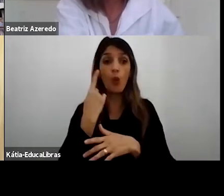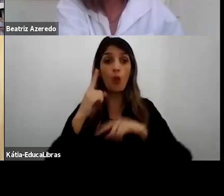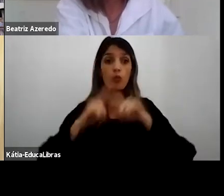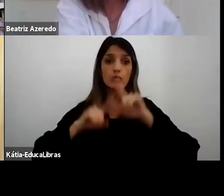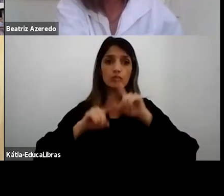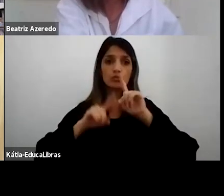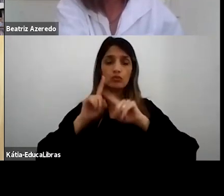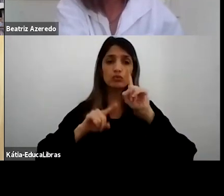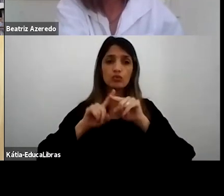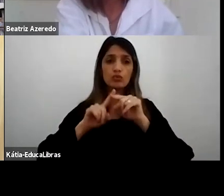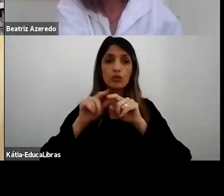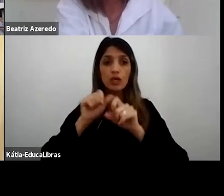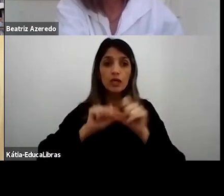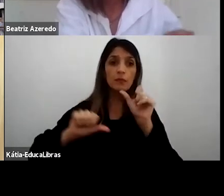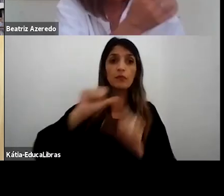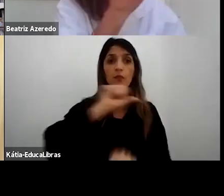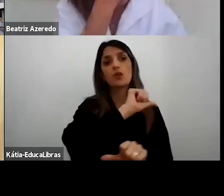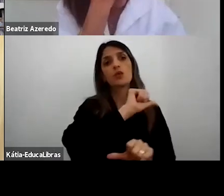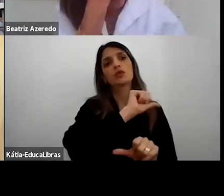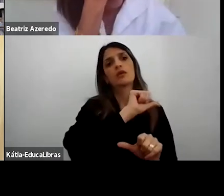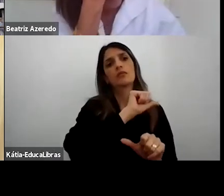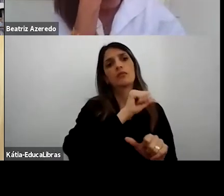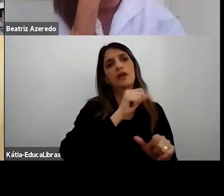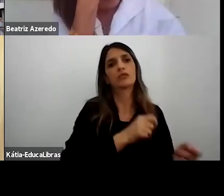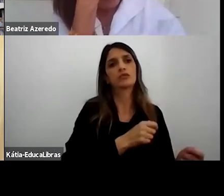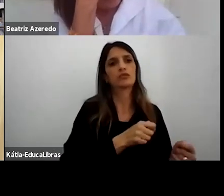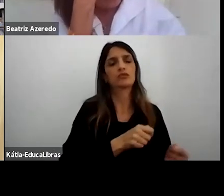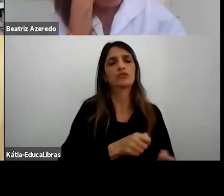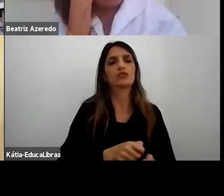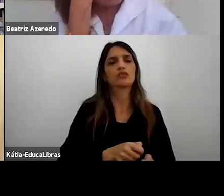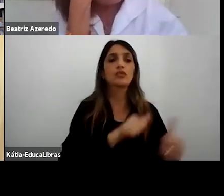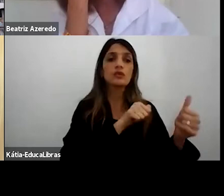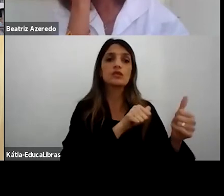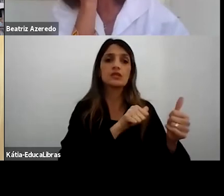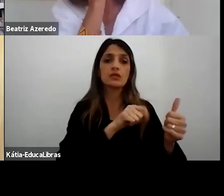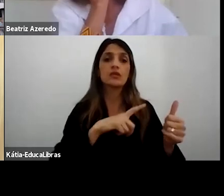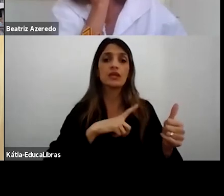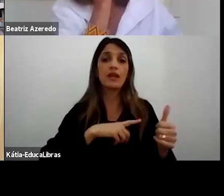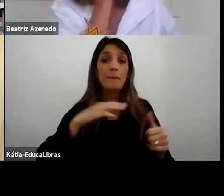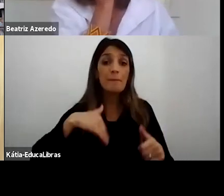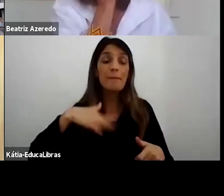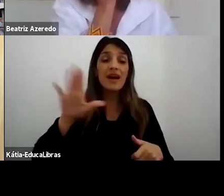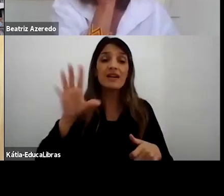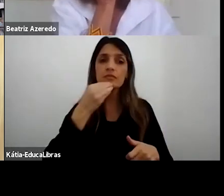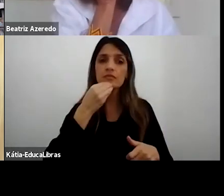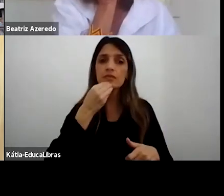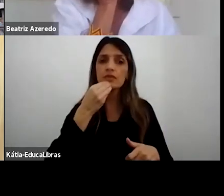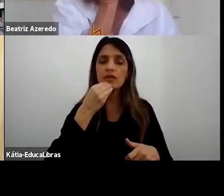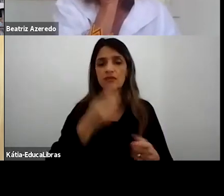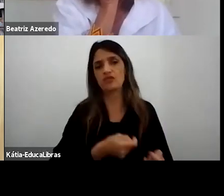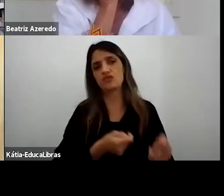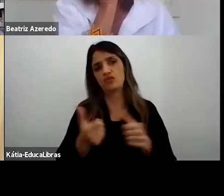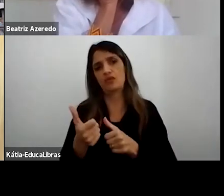para a causa. Que a gente tenha mais oportunidades de doar. Eu sinto essa falta grande ainda, assim. Você